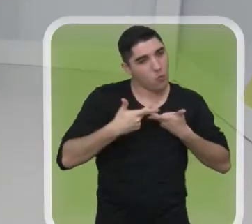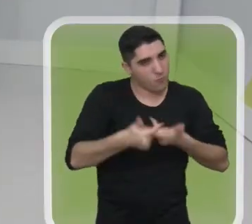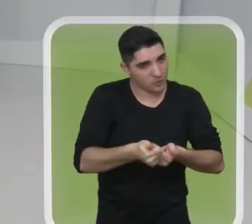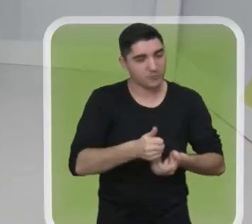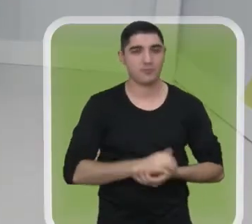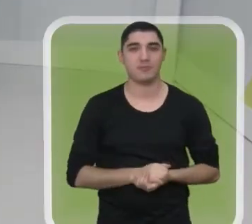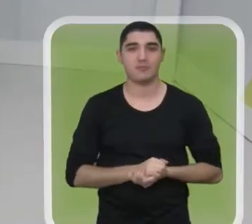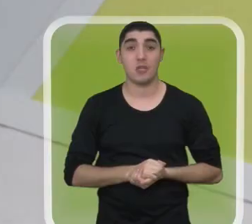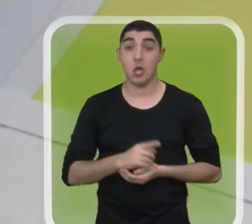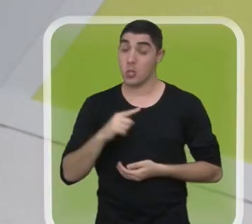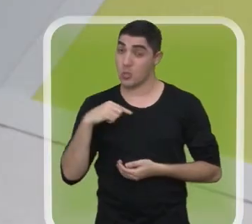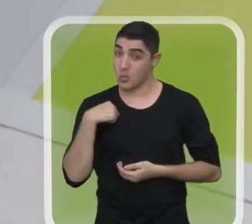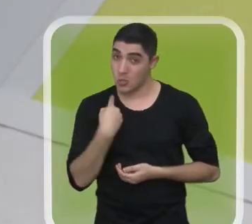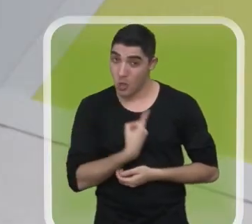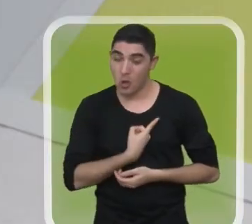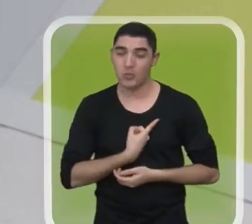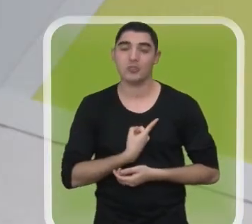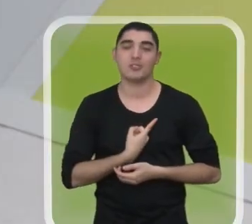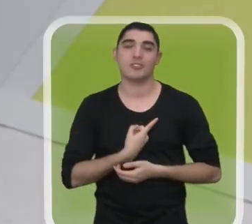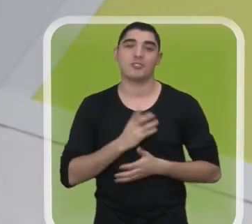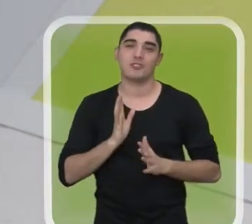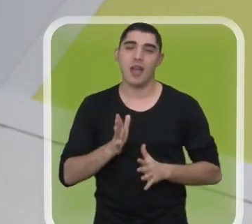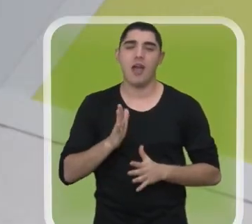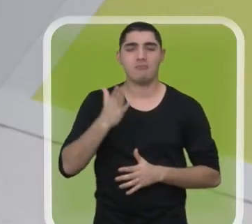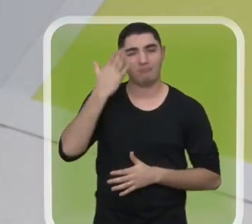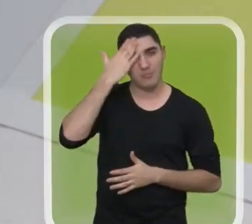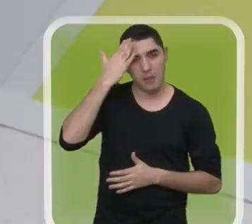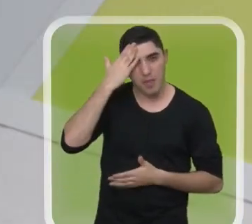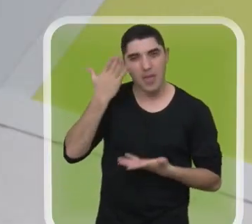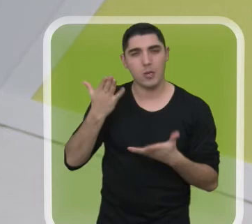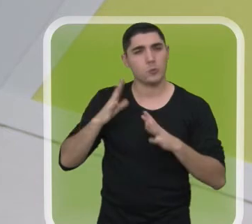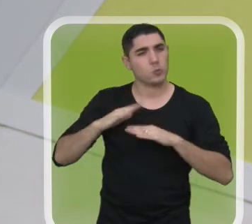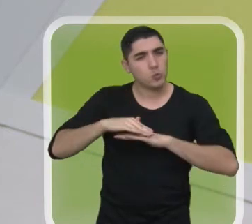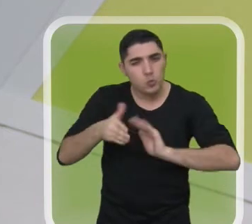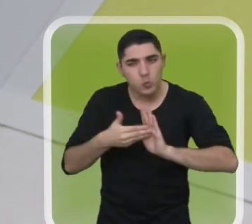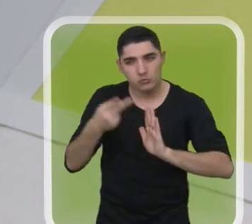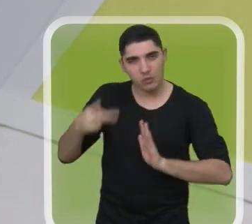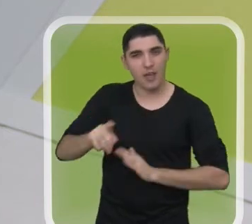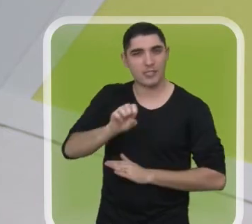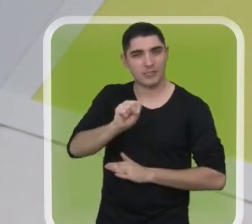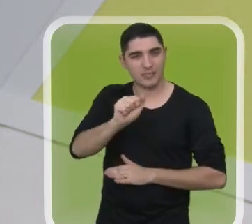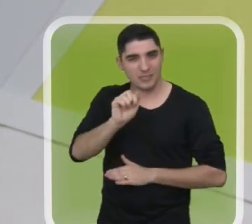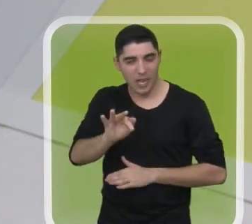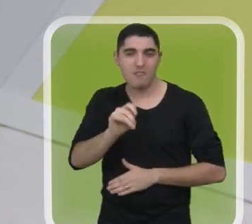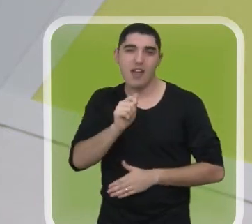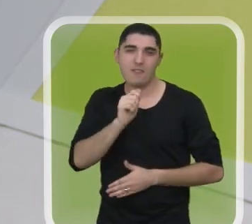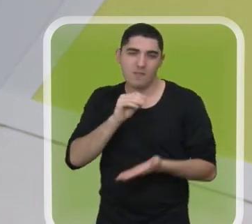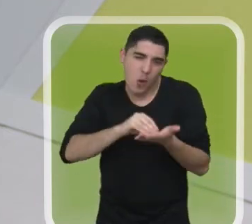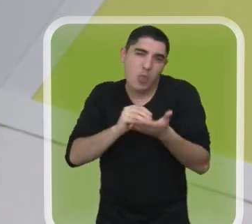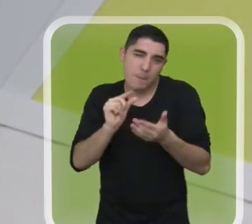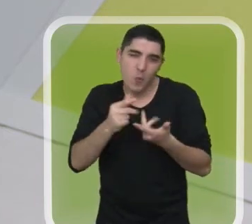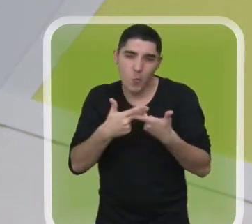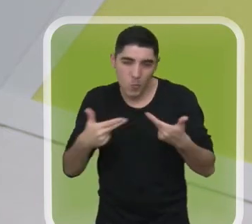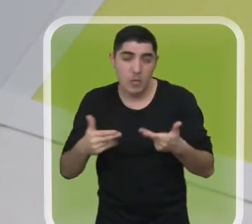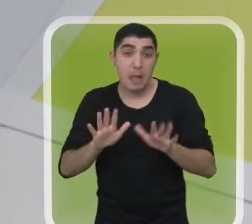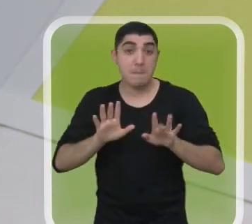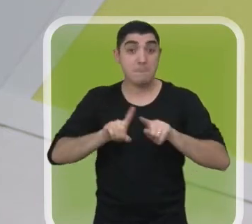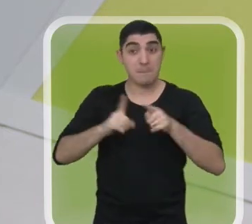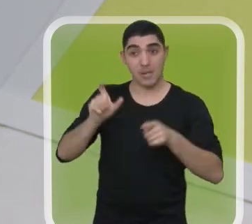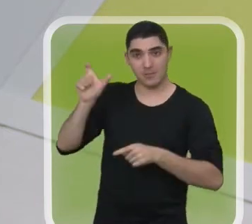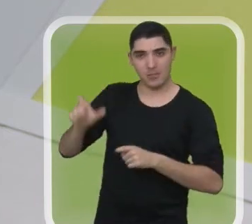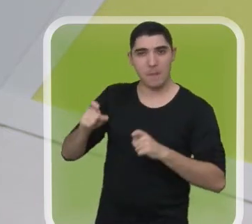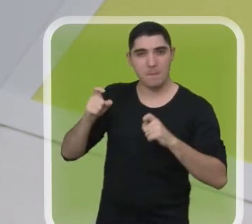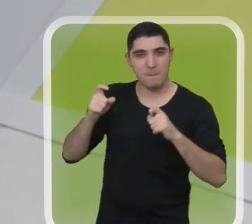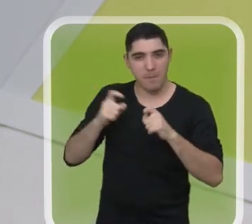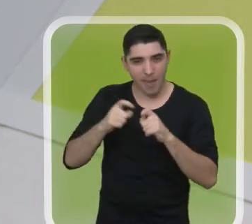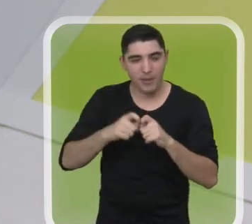a gente que ficou sabendo de tudo da SAF. Faltou pouca coisa, porque a gente tem pouco tempo, né? Mas o doutor Guilherme vai voltar com